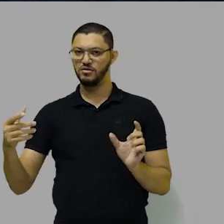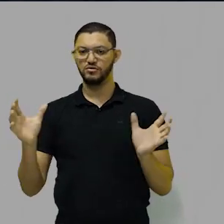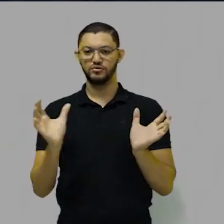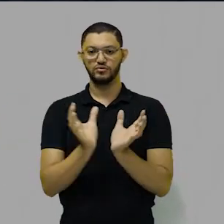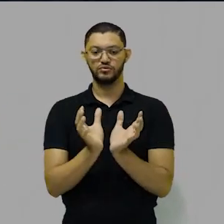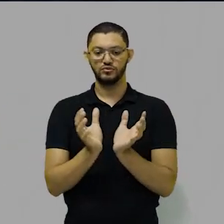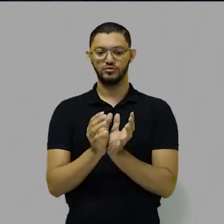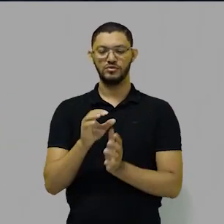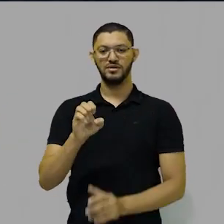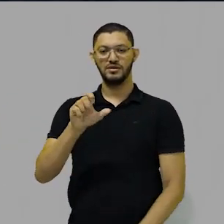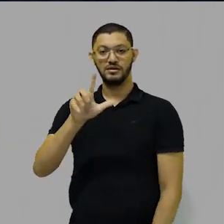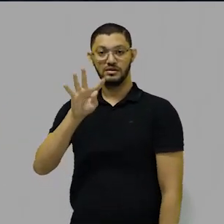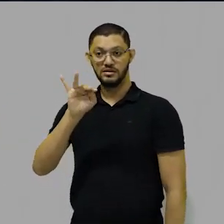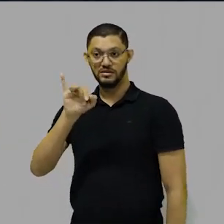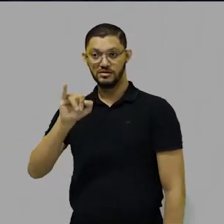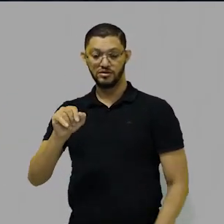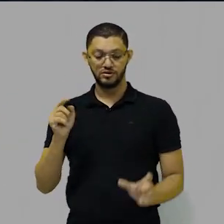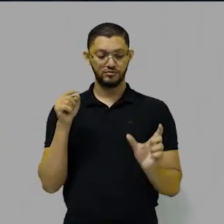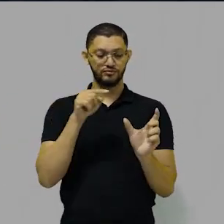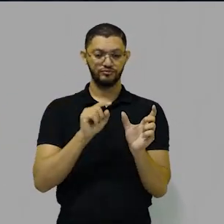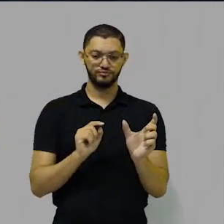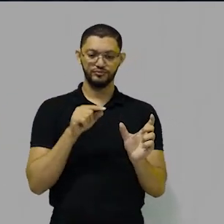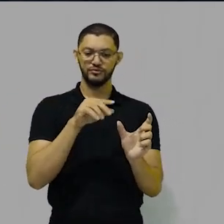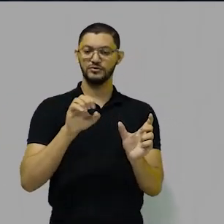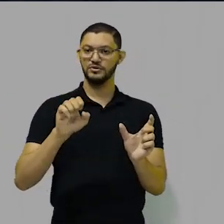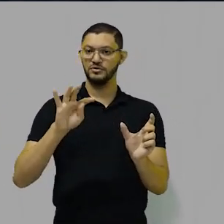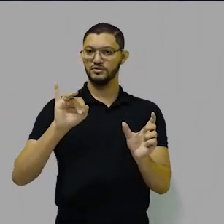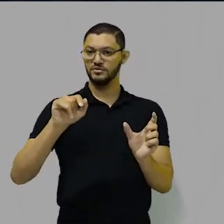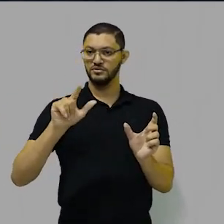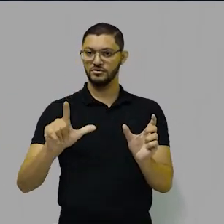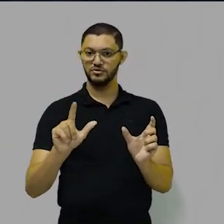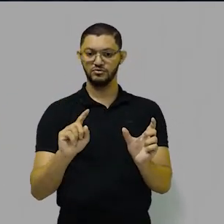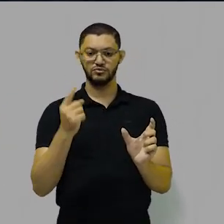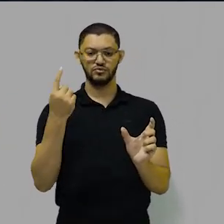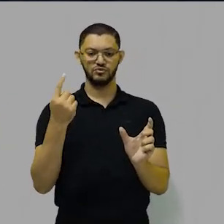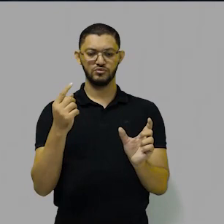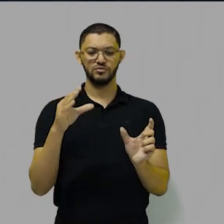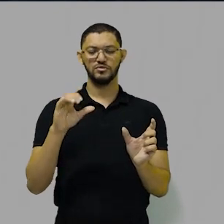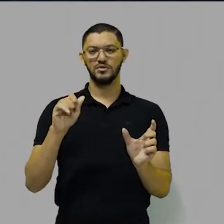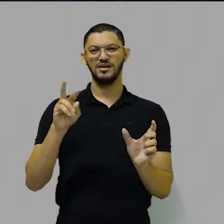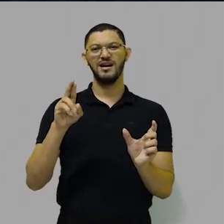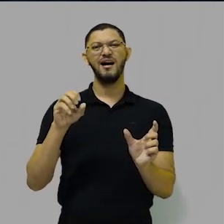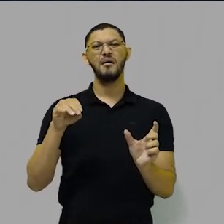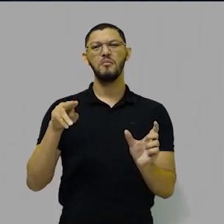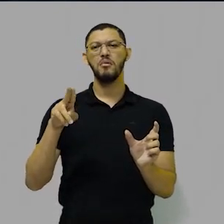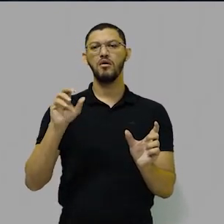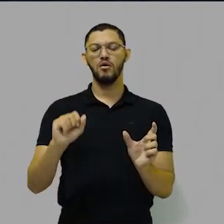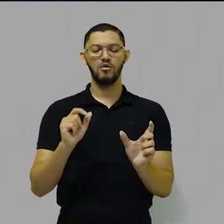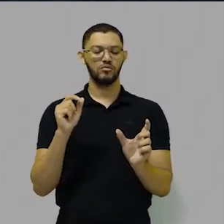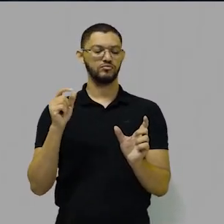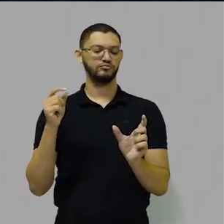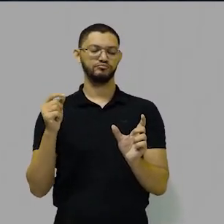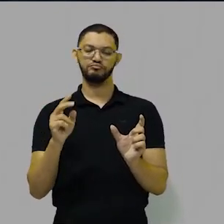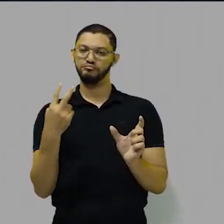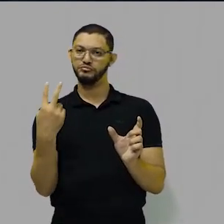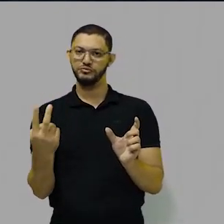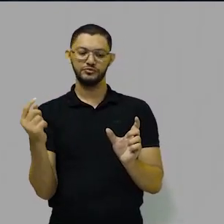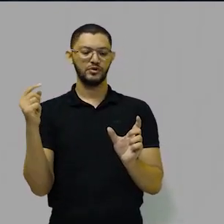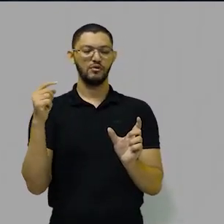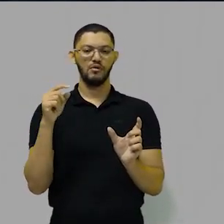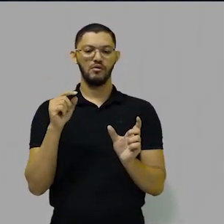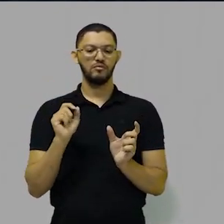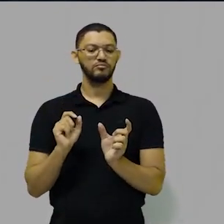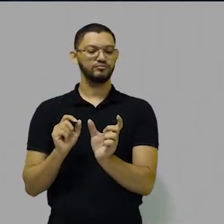grupo etil, certo? Um carbono, grupo metil. 2 carbonos,